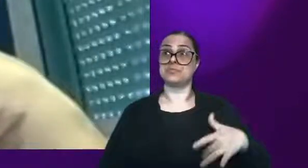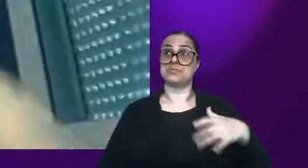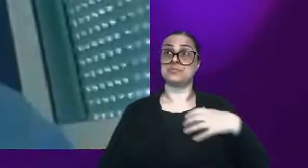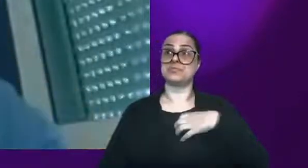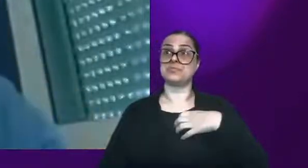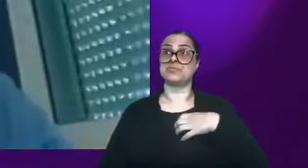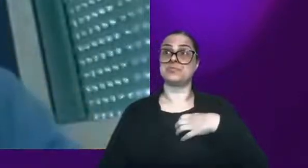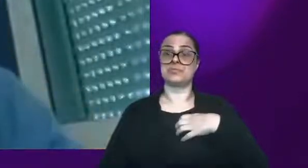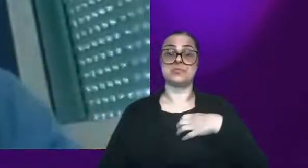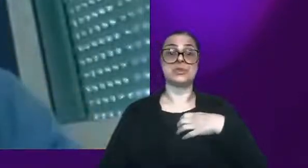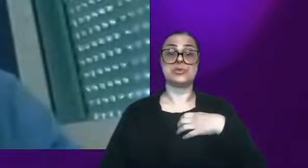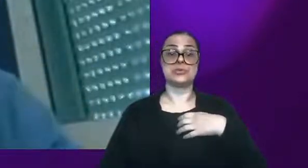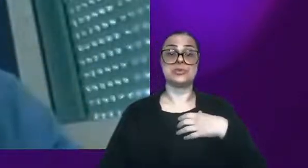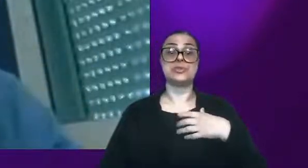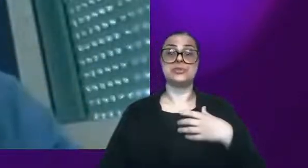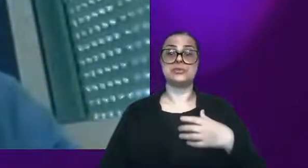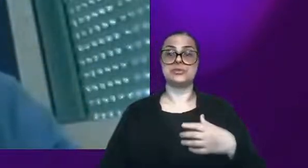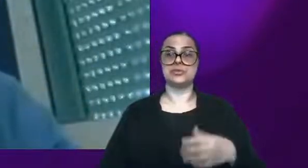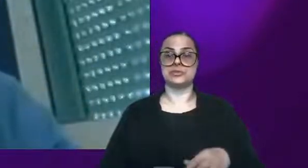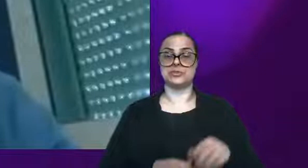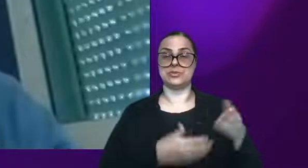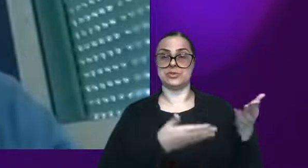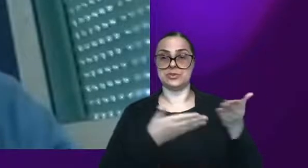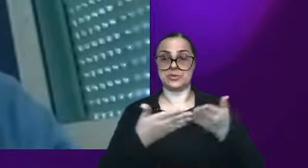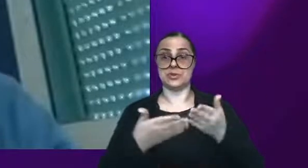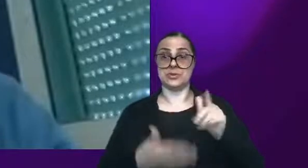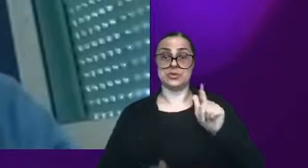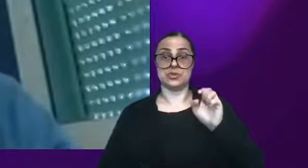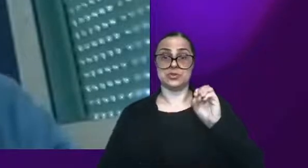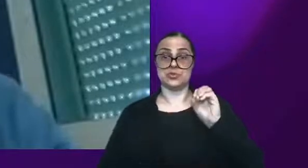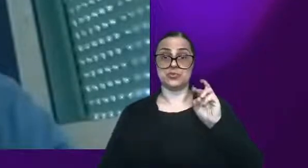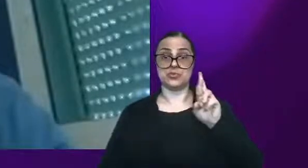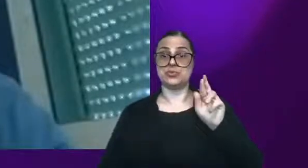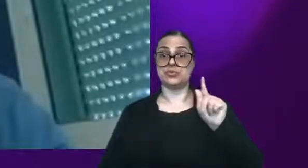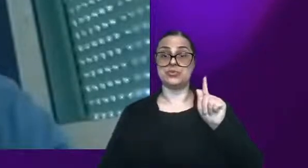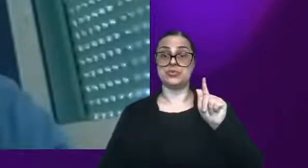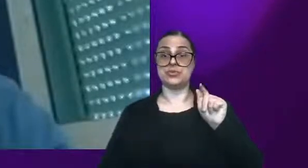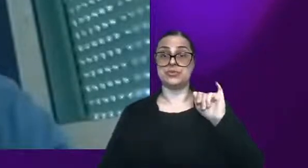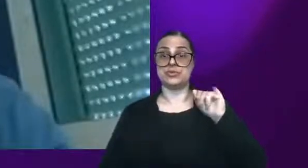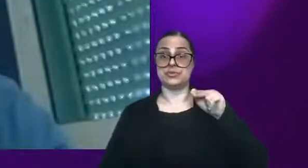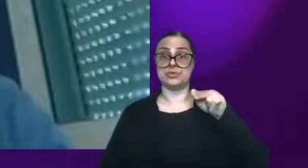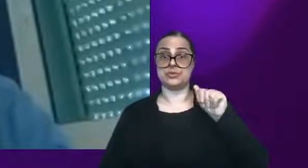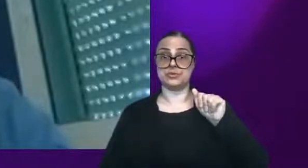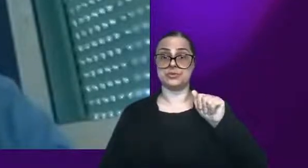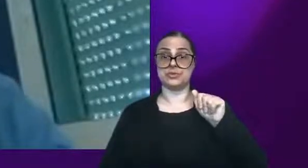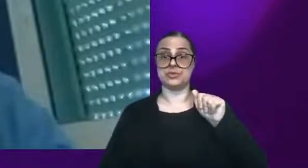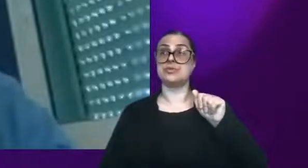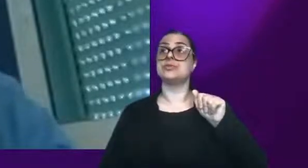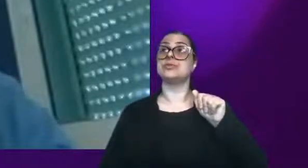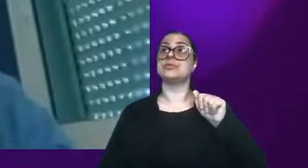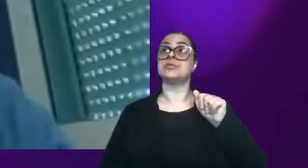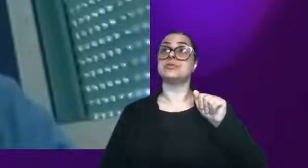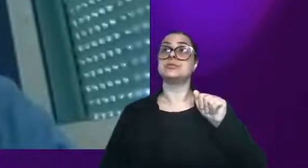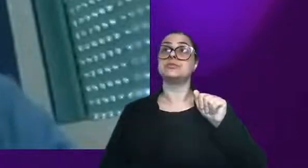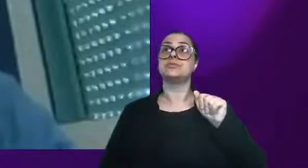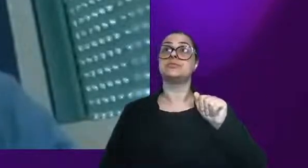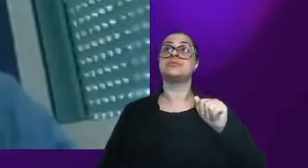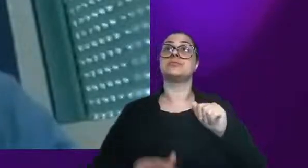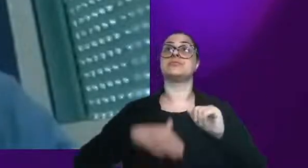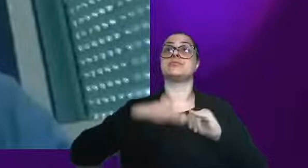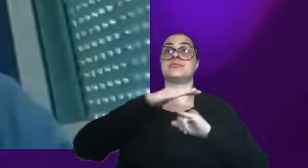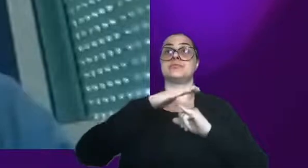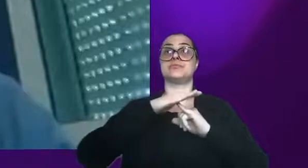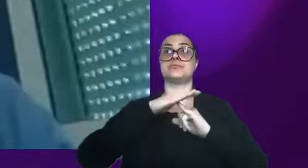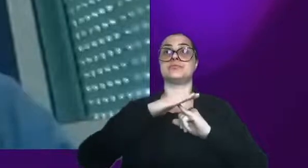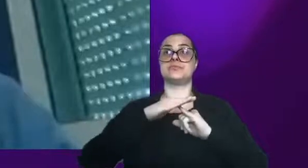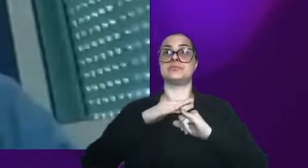neuroendocrine tumor. Dr. Jorgelina Coppa is a coordinator at the Istituto Nazionale dei Tumori di Milano and